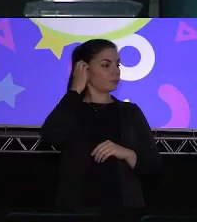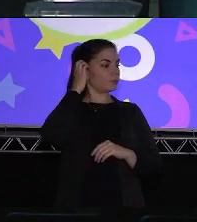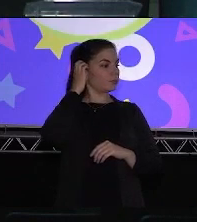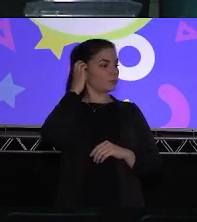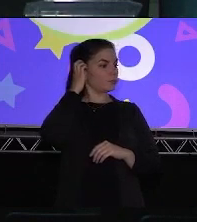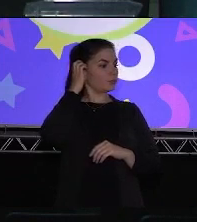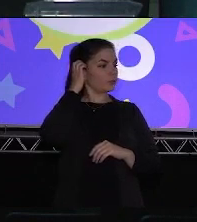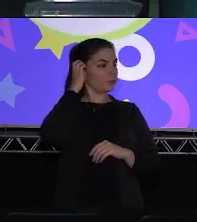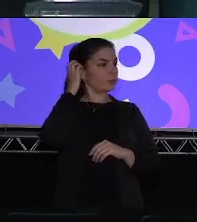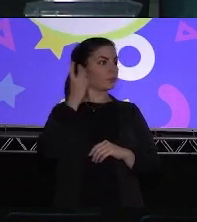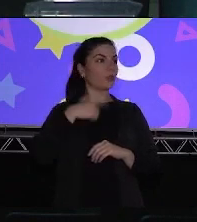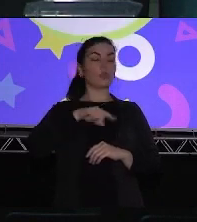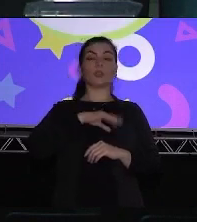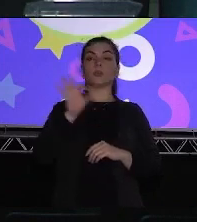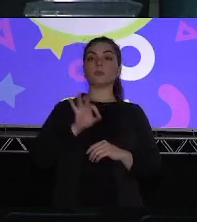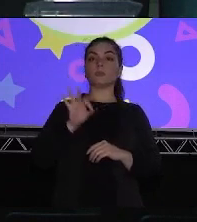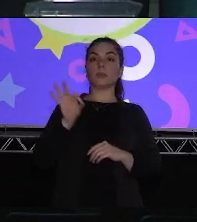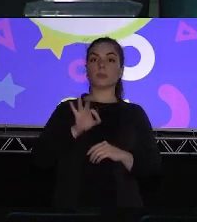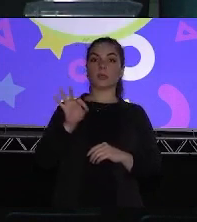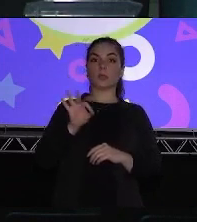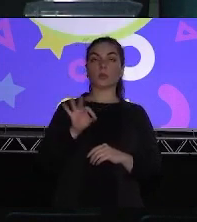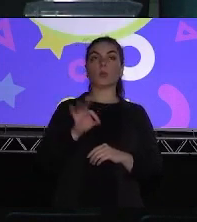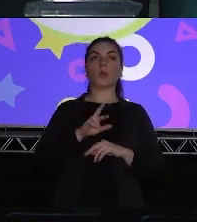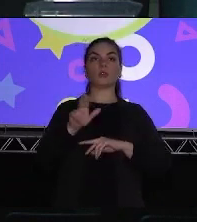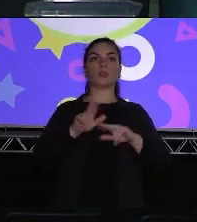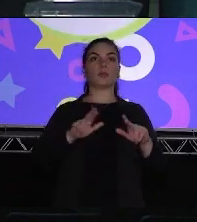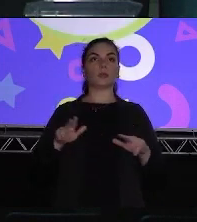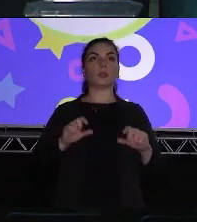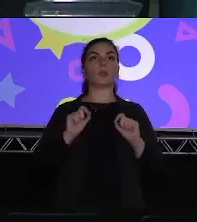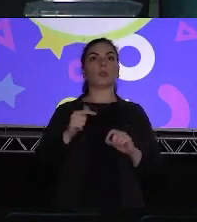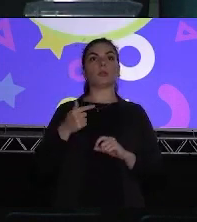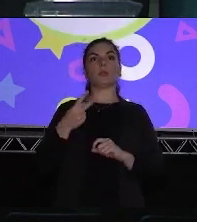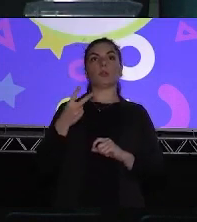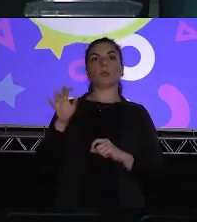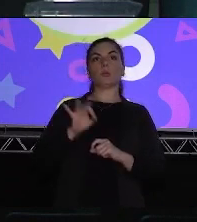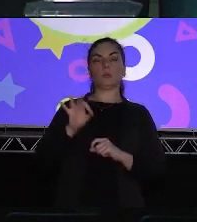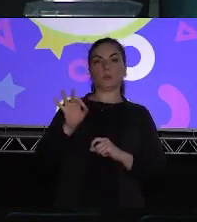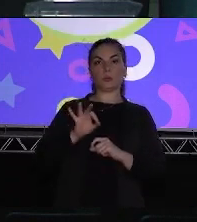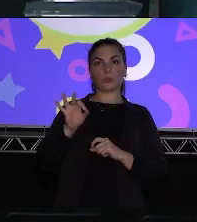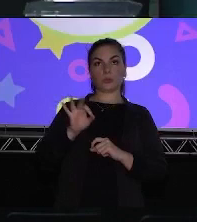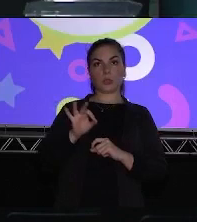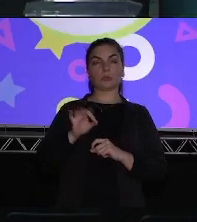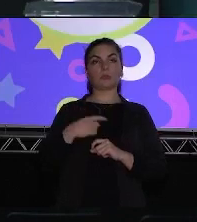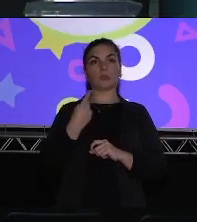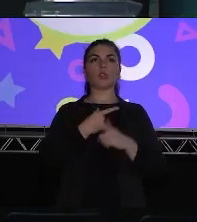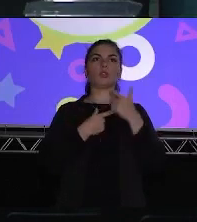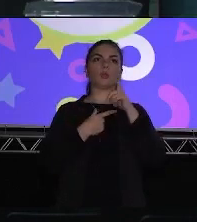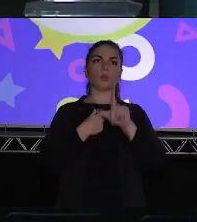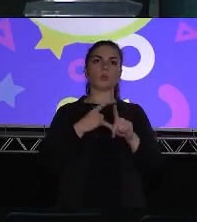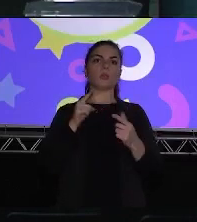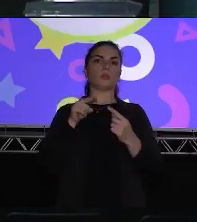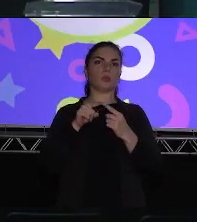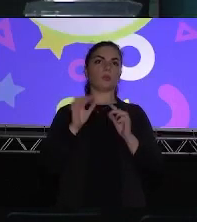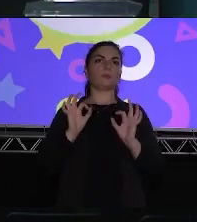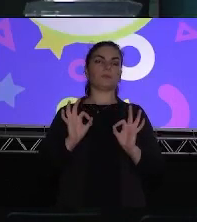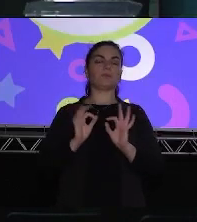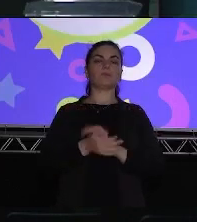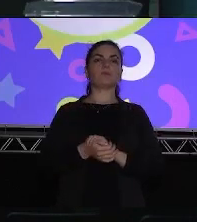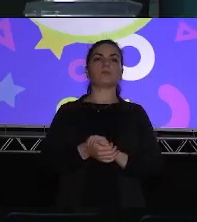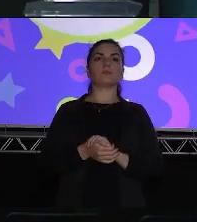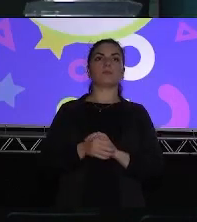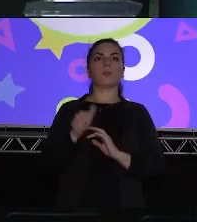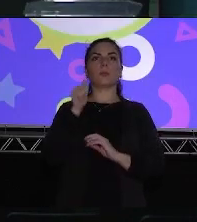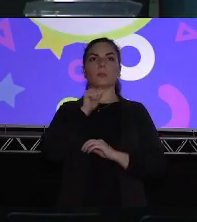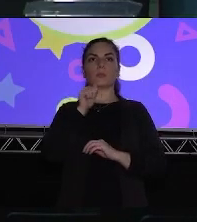Nosso percentual de diversidade nesse primeiro programa foi de 72%, que a gente conseguiu atingir, né, entre